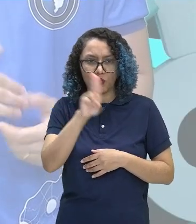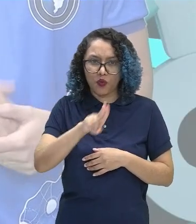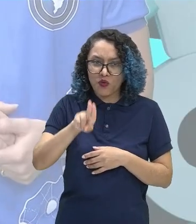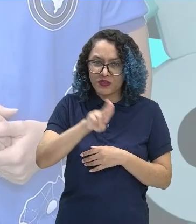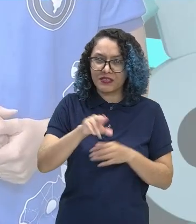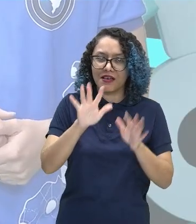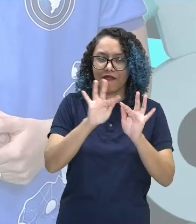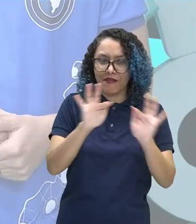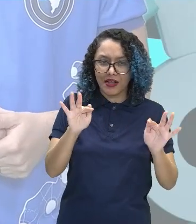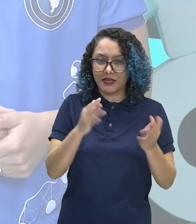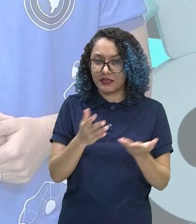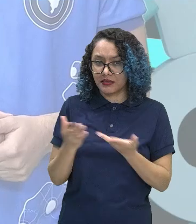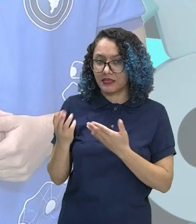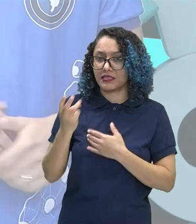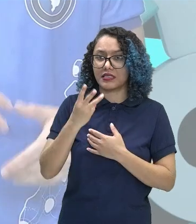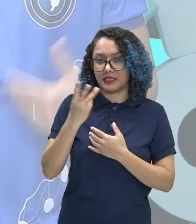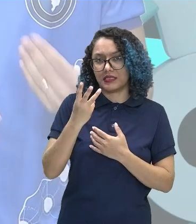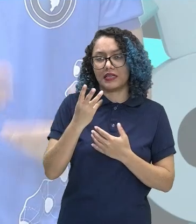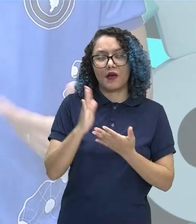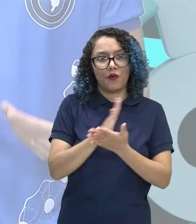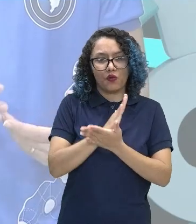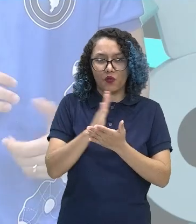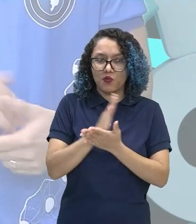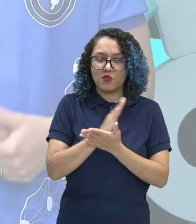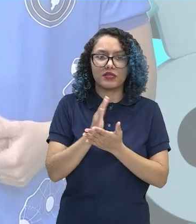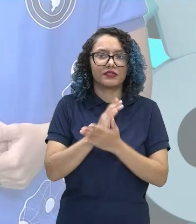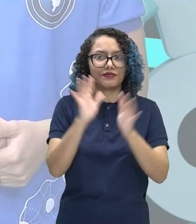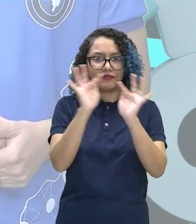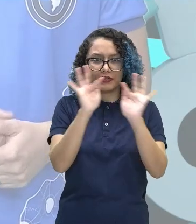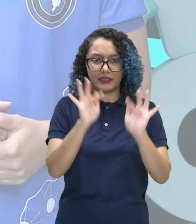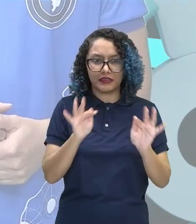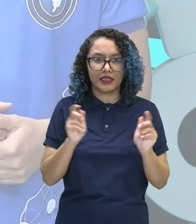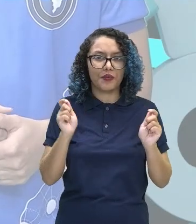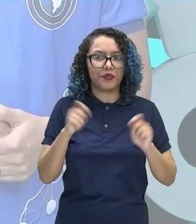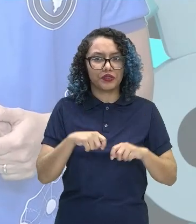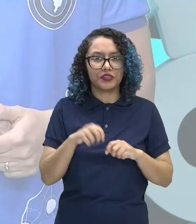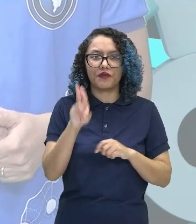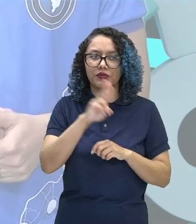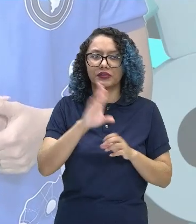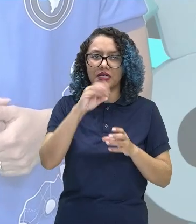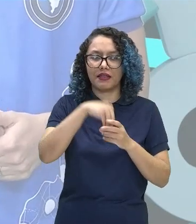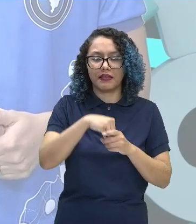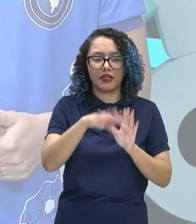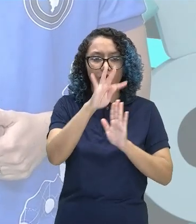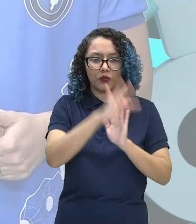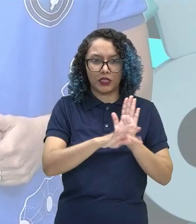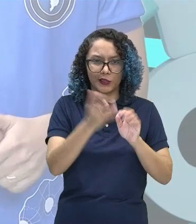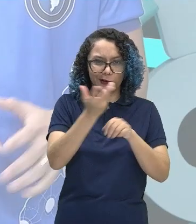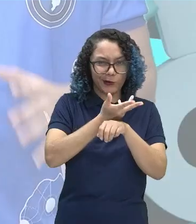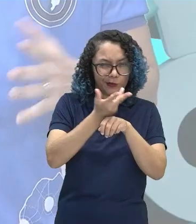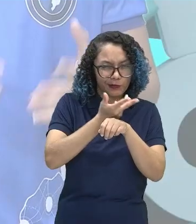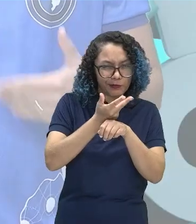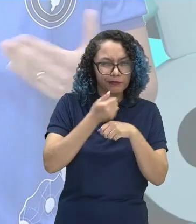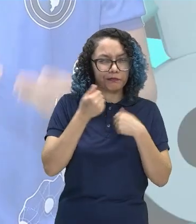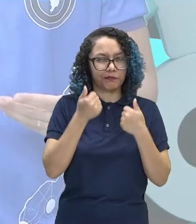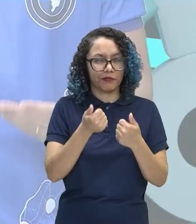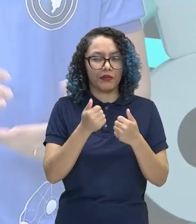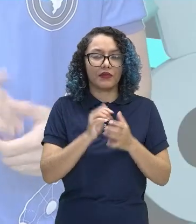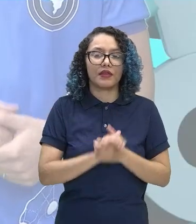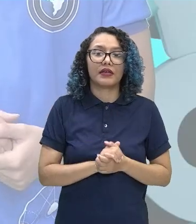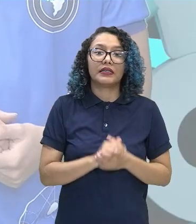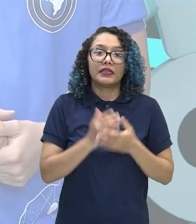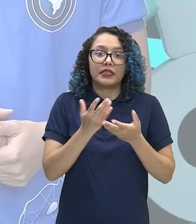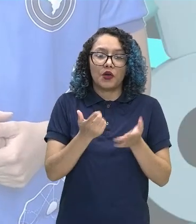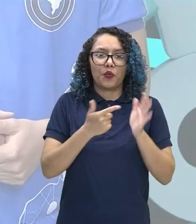são expressões que nos ajudam a construir um texto persuasivo. Agora, a gente viu